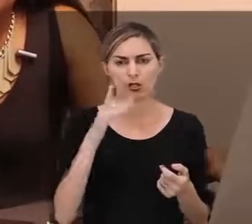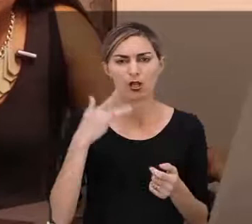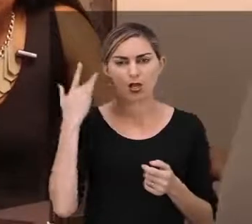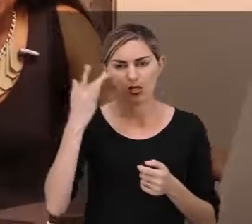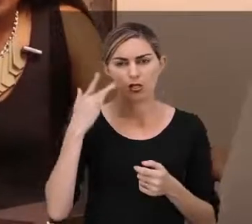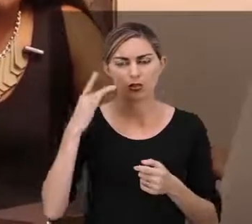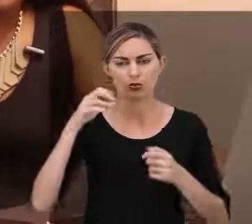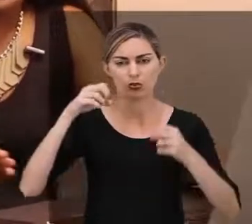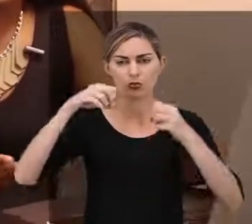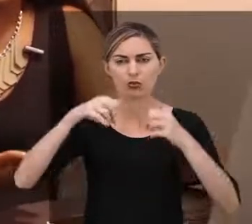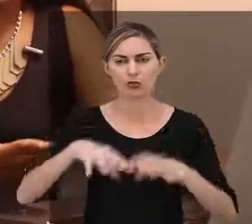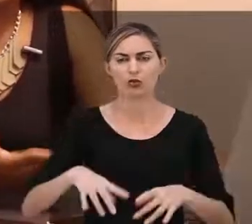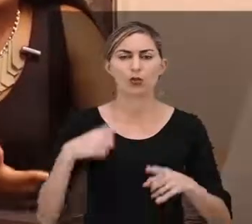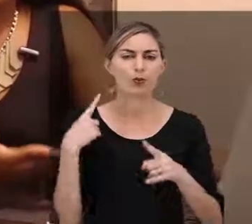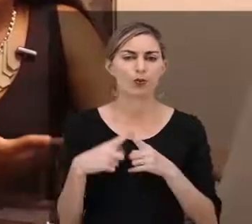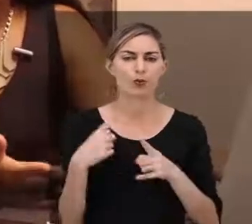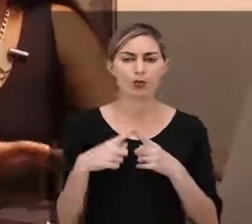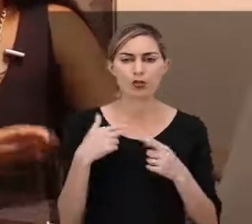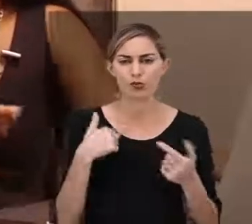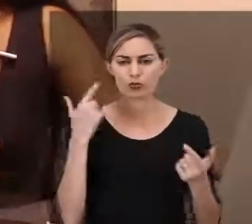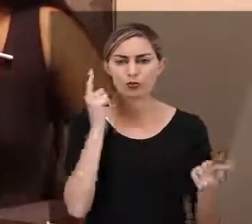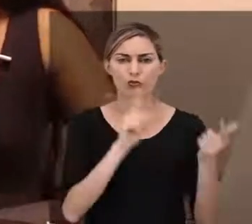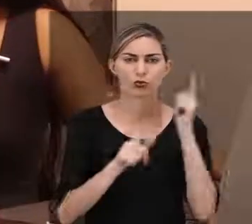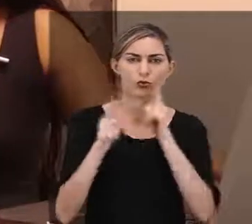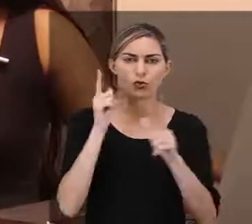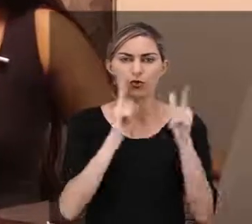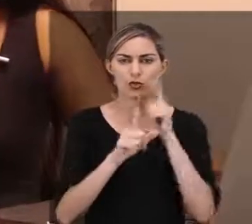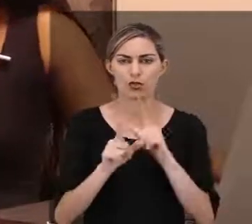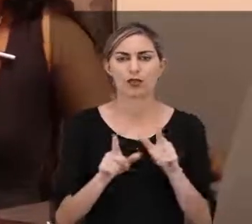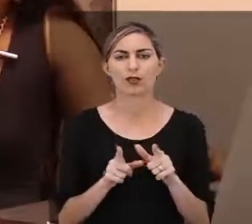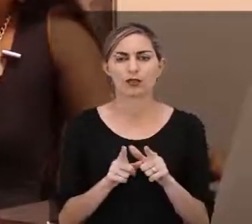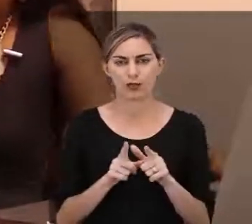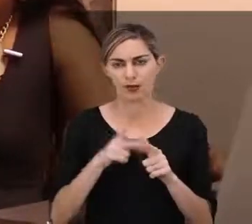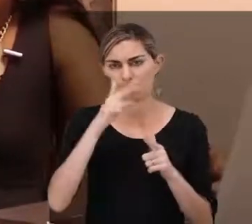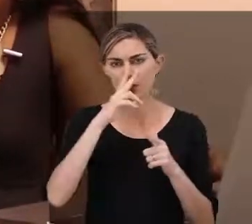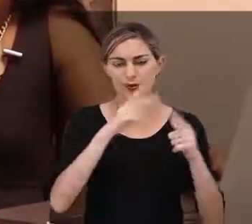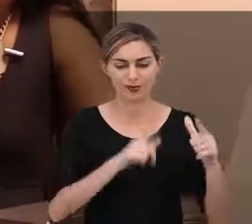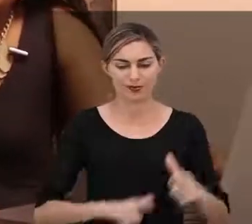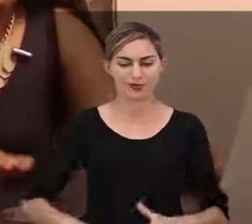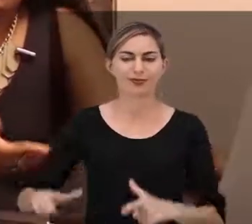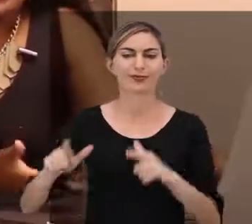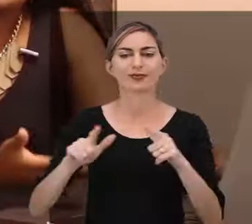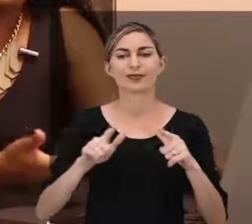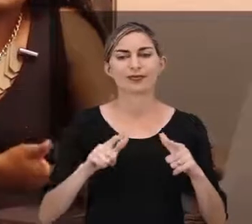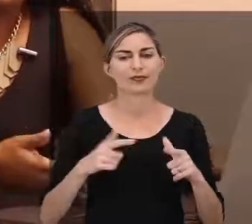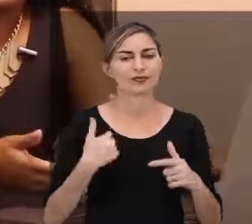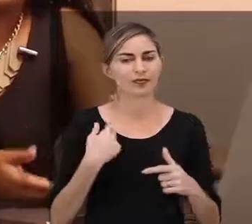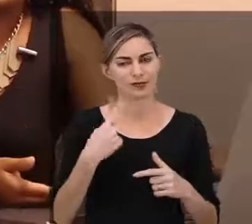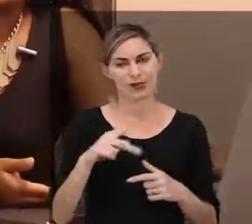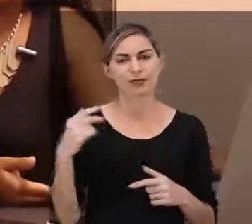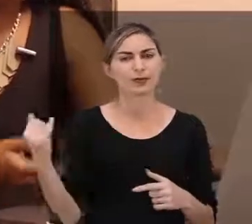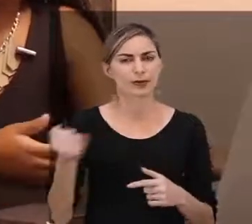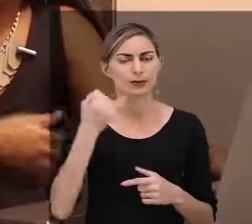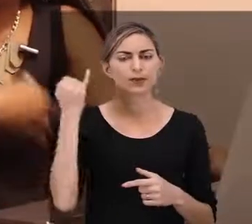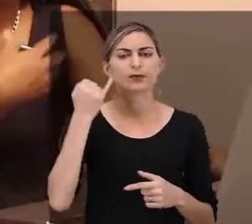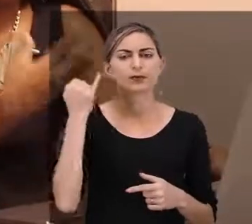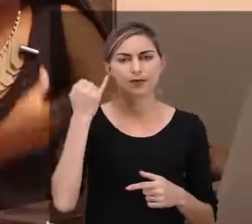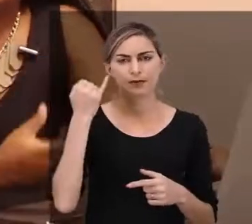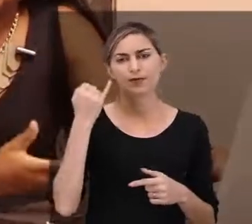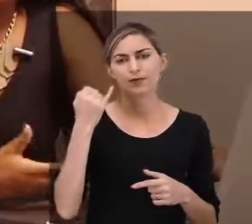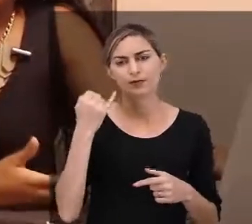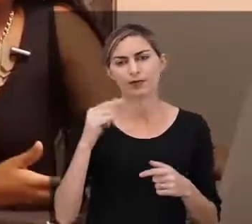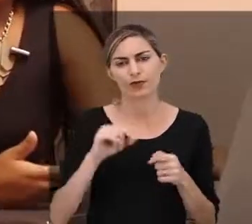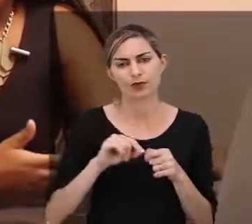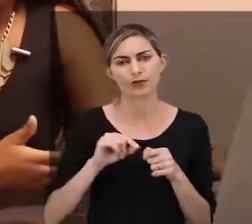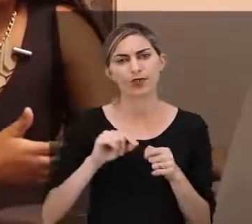iluminação é porque a gente consegue ter vários cenários no mesmo ambiente. Então, essa é a importância de fazer